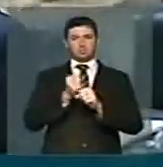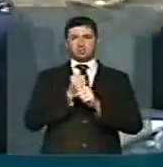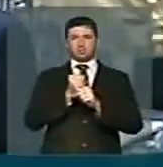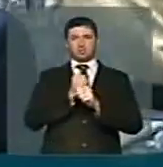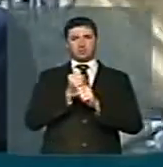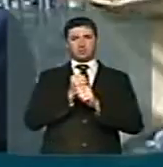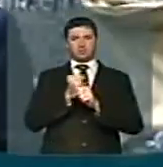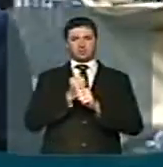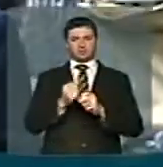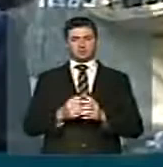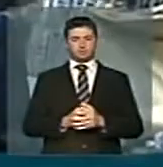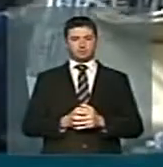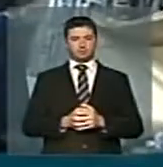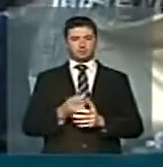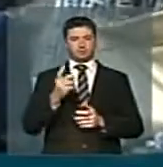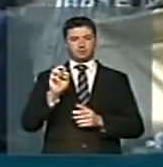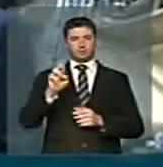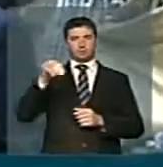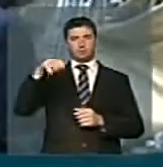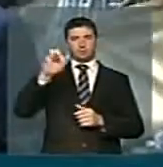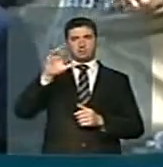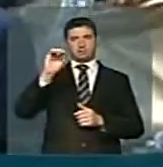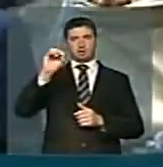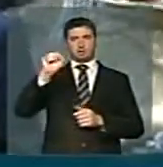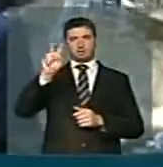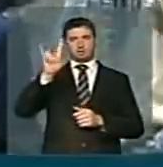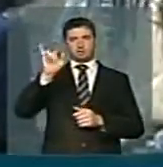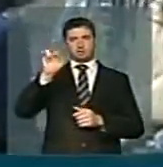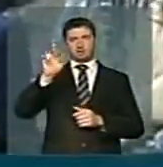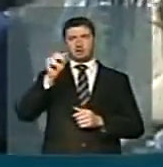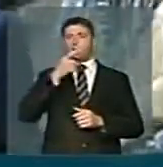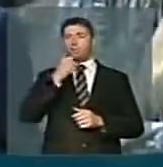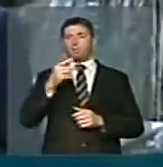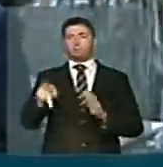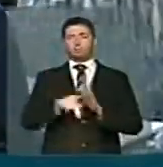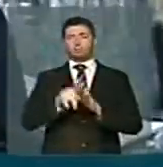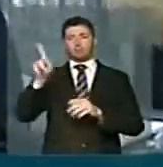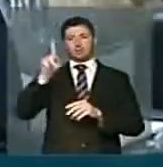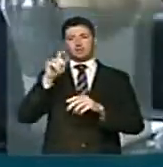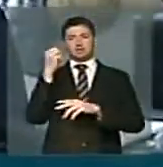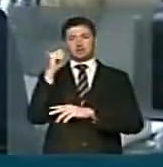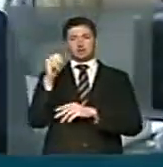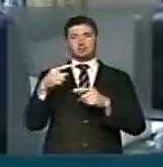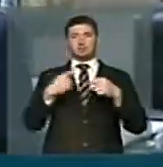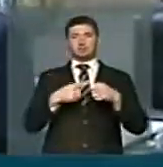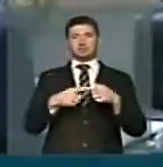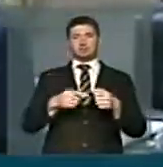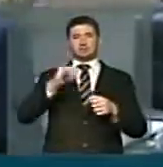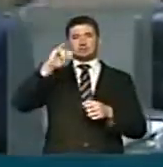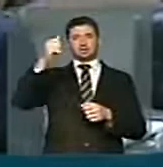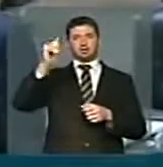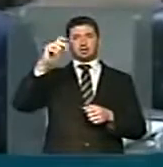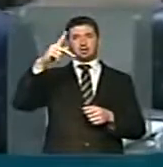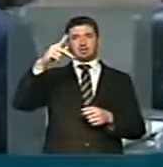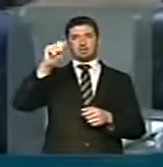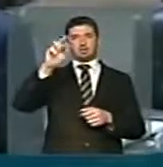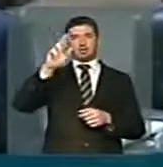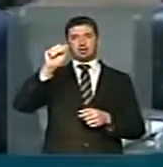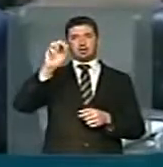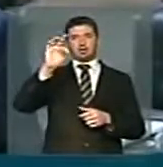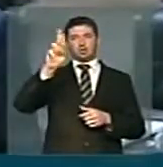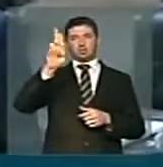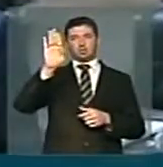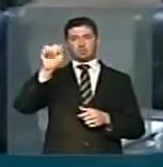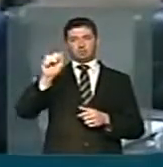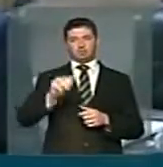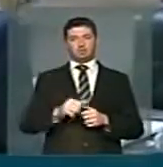muitos anos, o doutor Marcos Vieira. Cidadão sergipano, filho do município de Japaratuba, filho